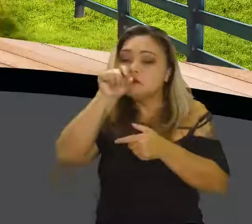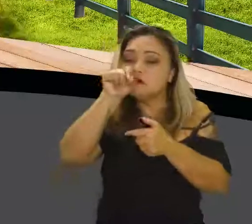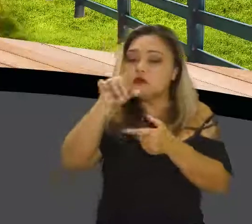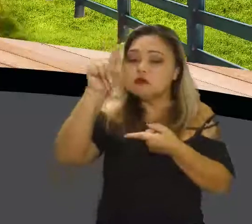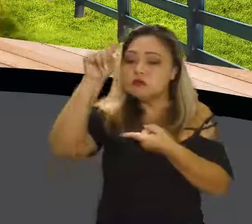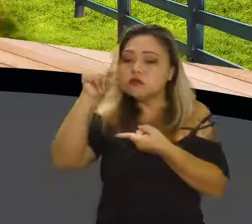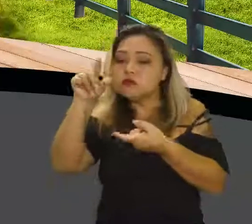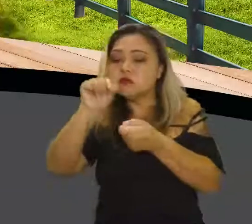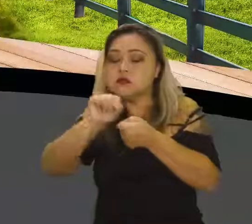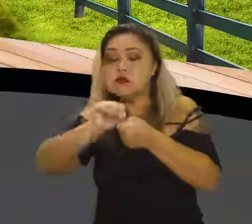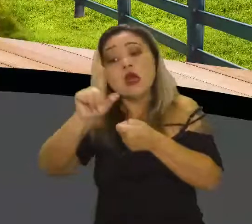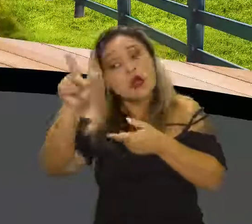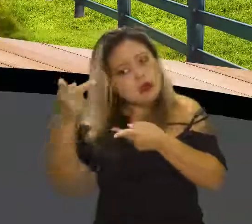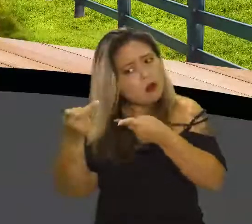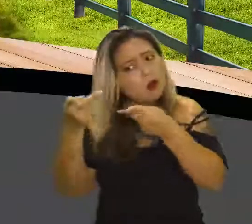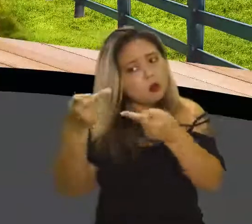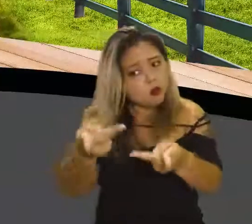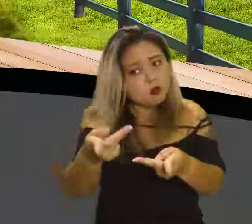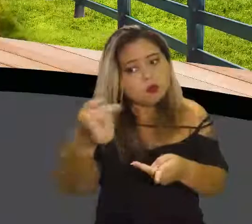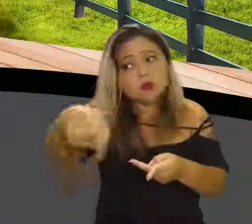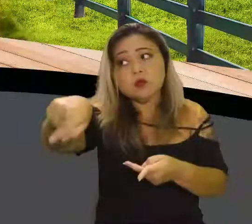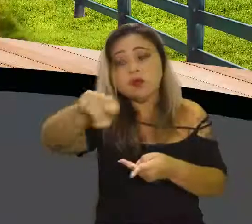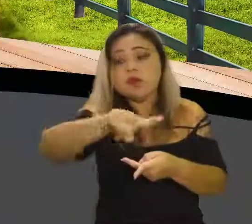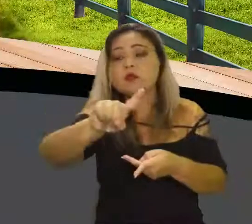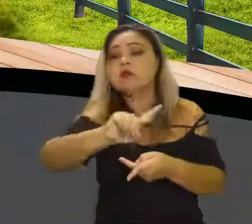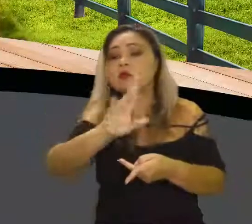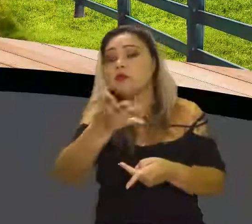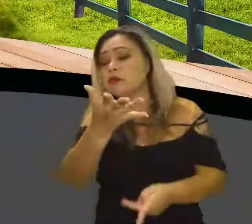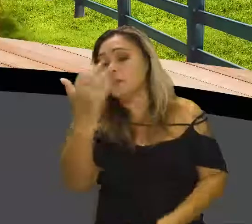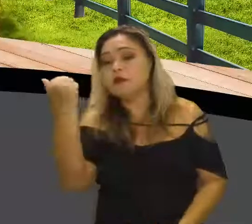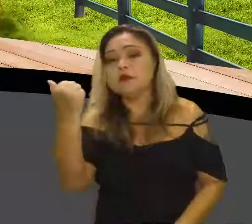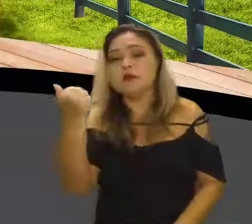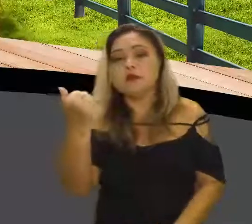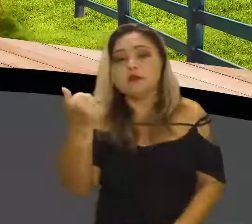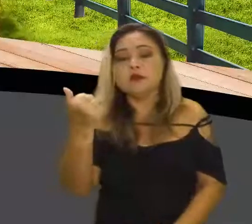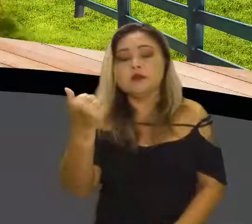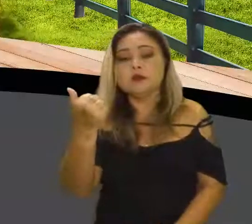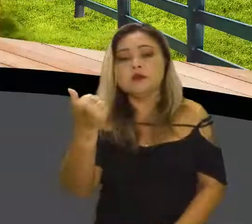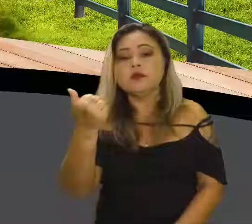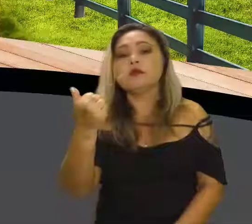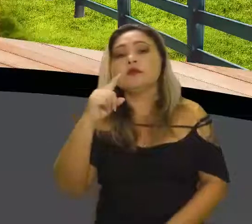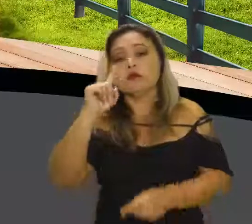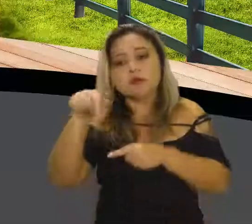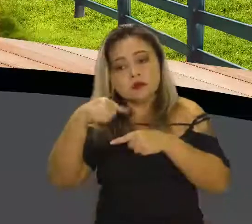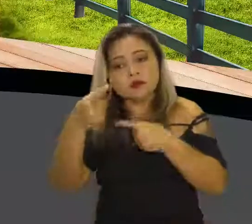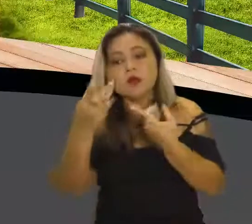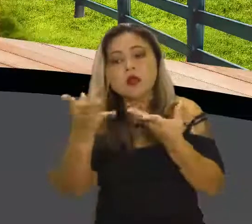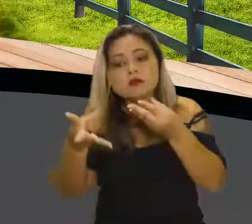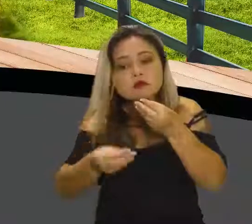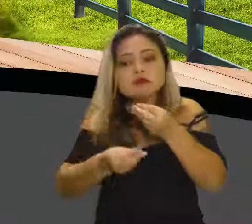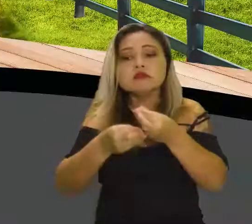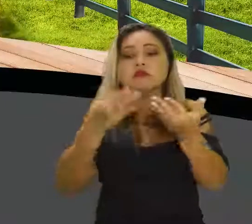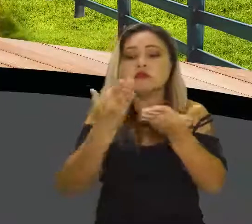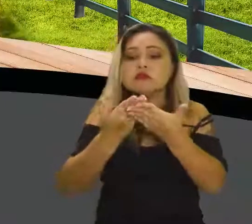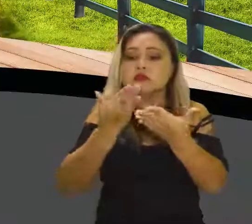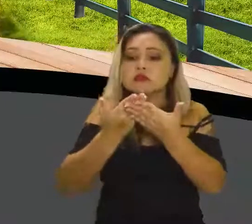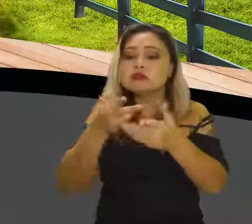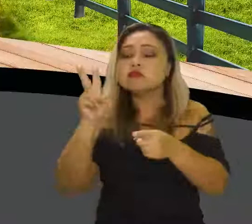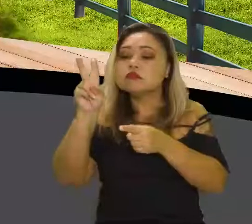então faço esse convite para vocês virem conosco nesta aula sobre